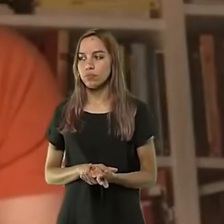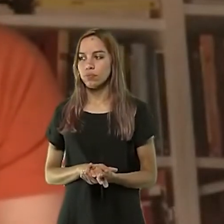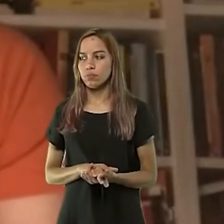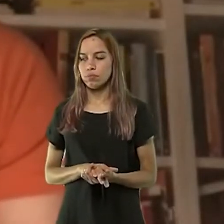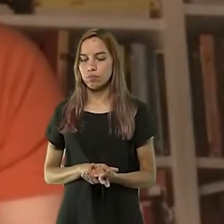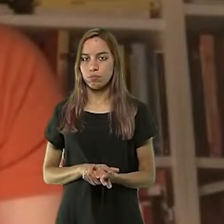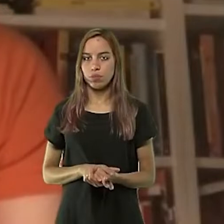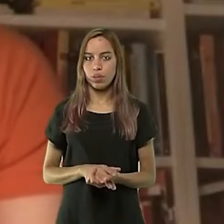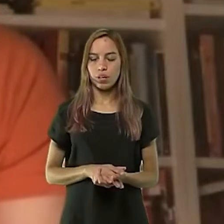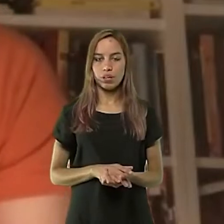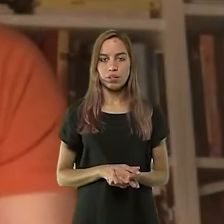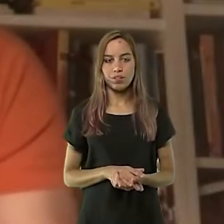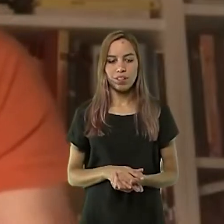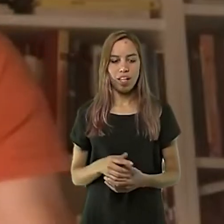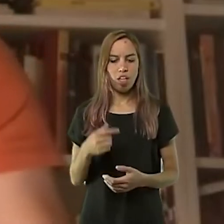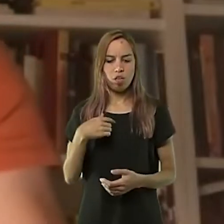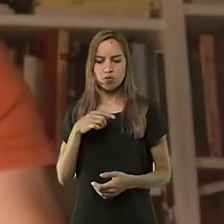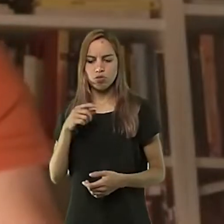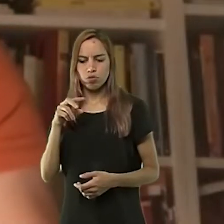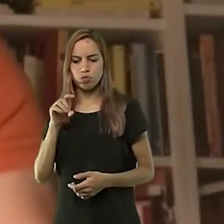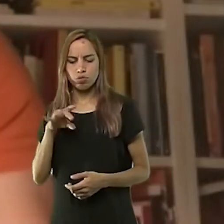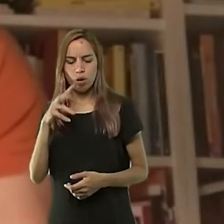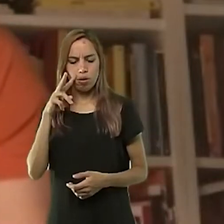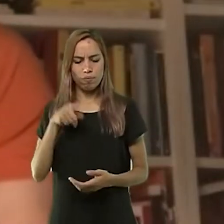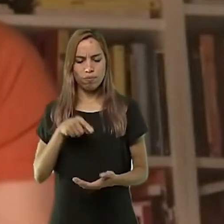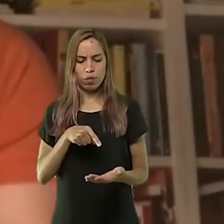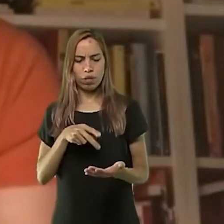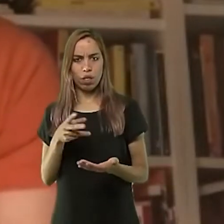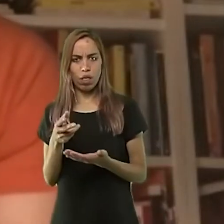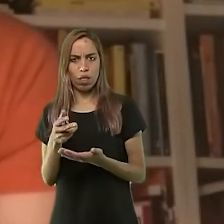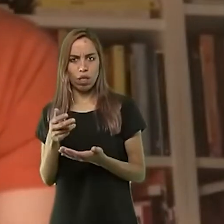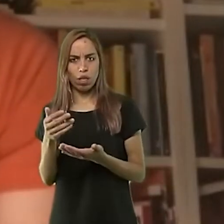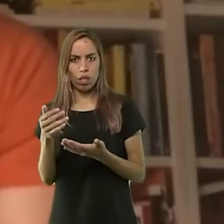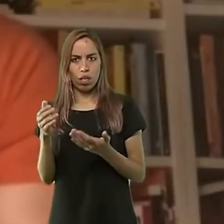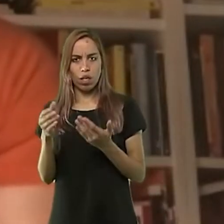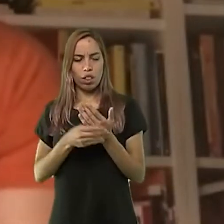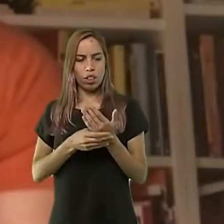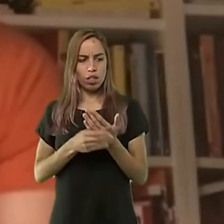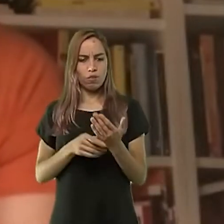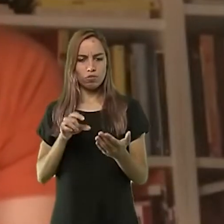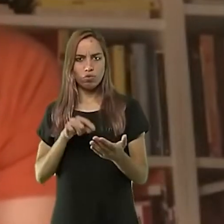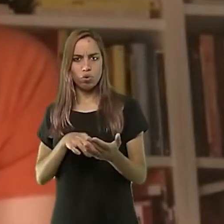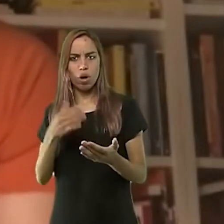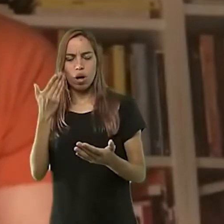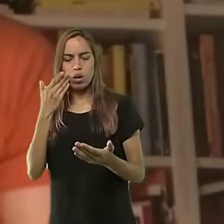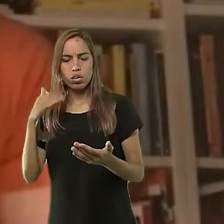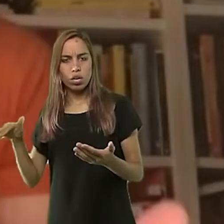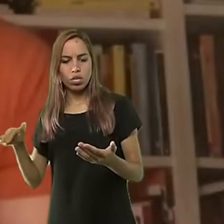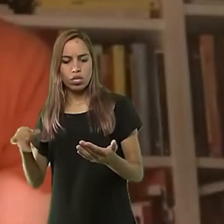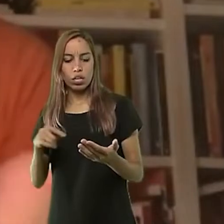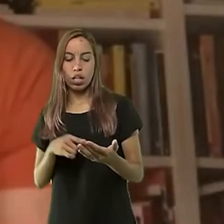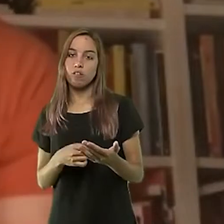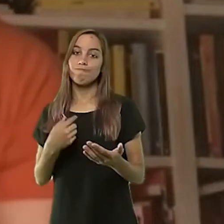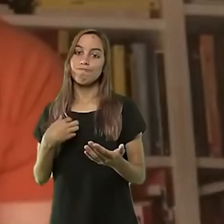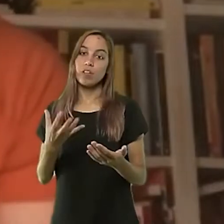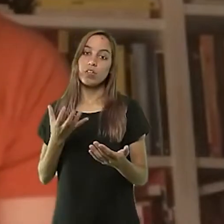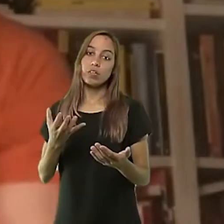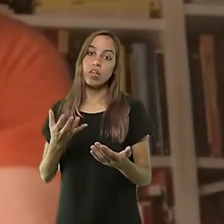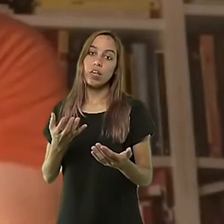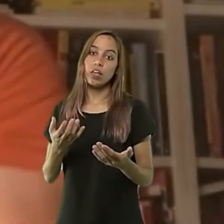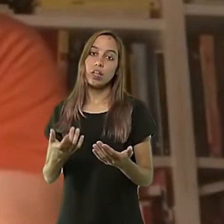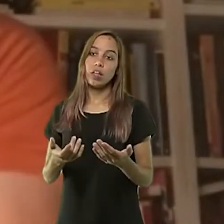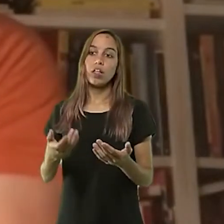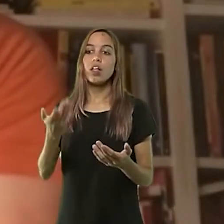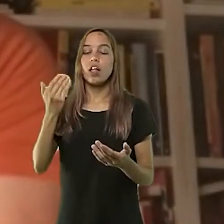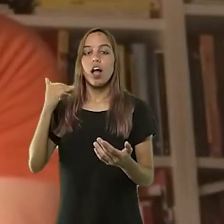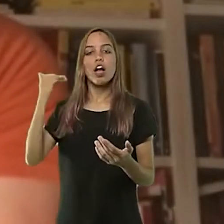Não fico contente quando um livro serve apenas às crianças. Tenho algumas novelas que podem ser lidas por jovens,